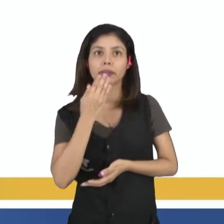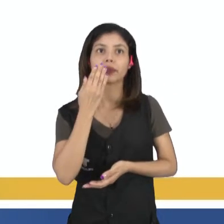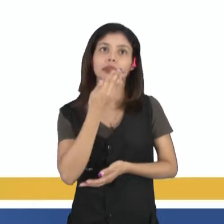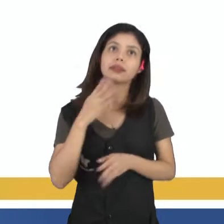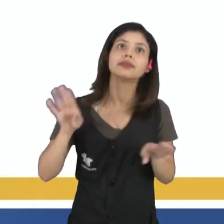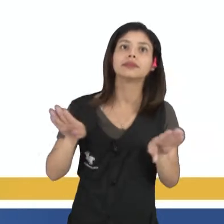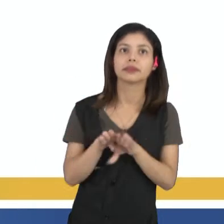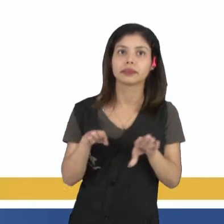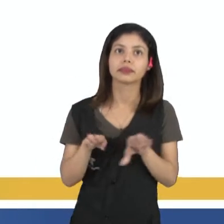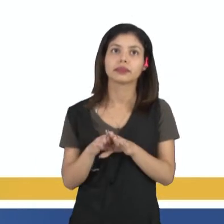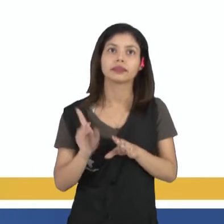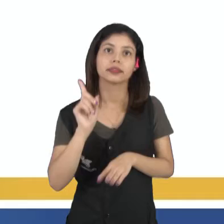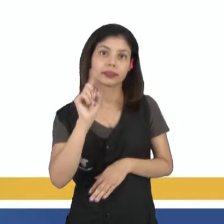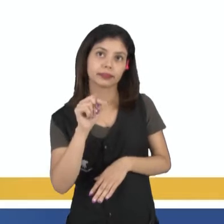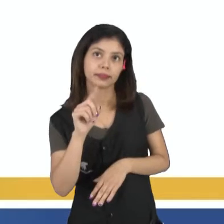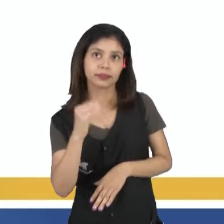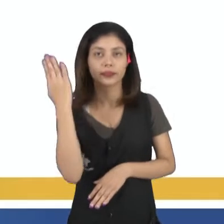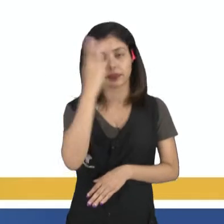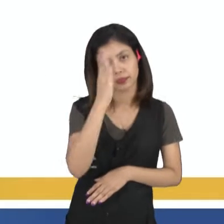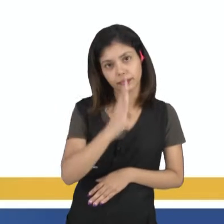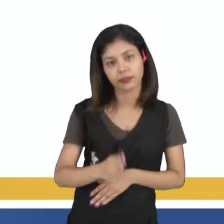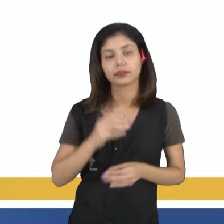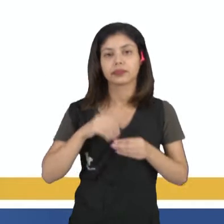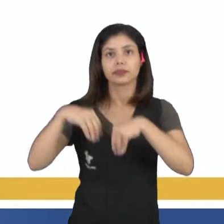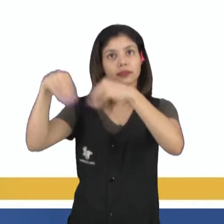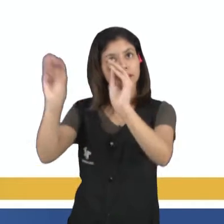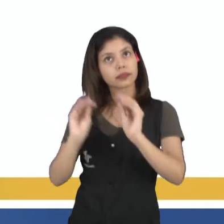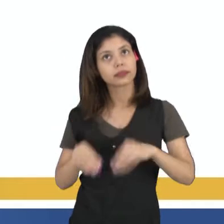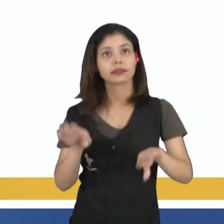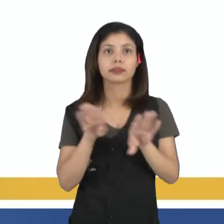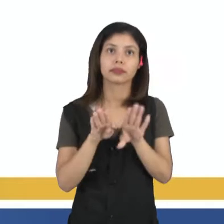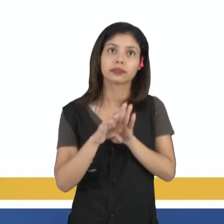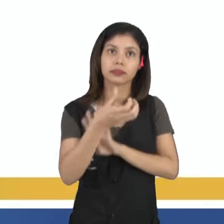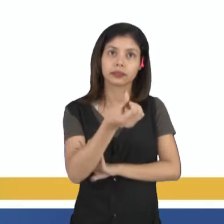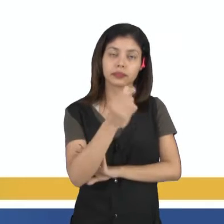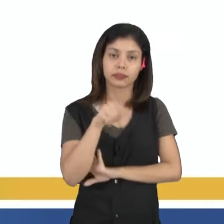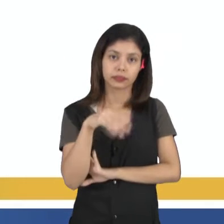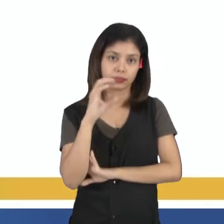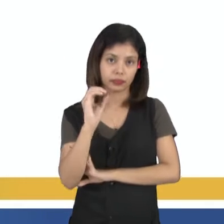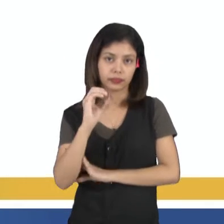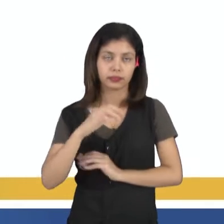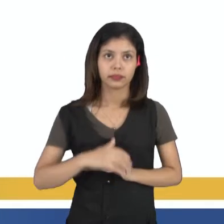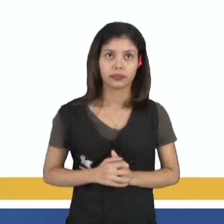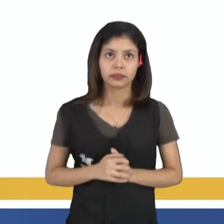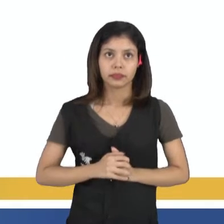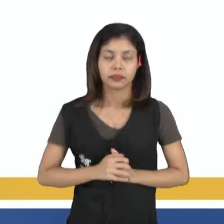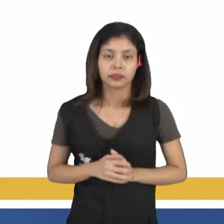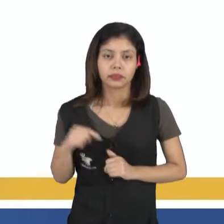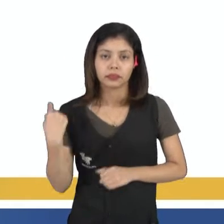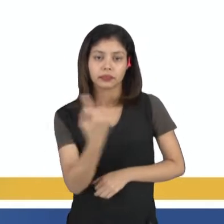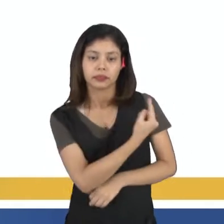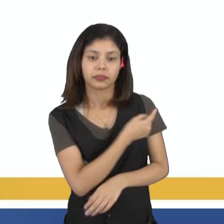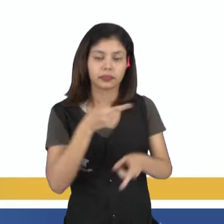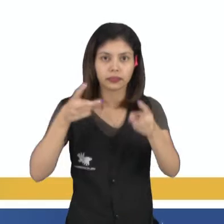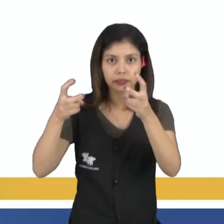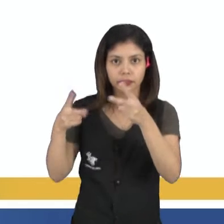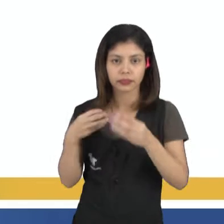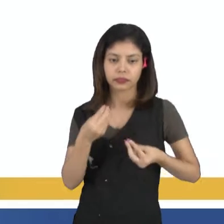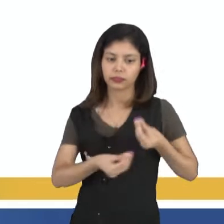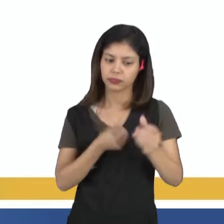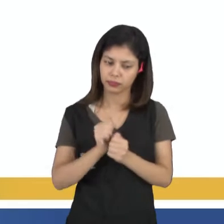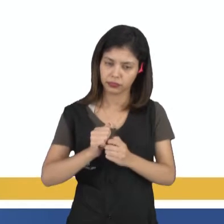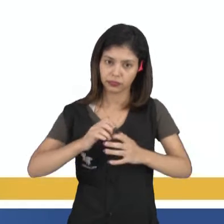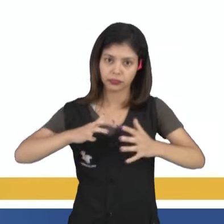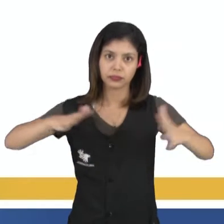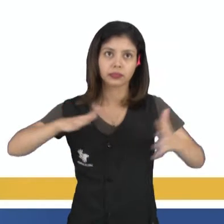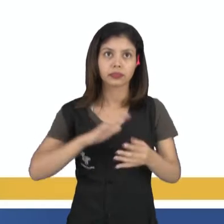açúcar que até então né era aí o que o Brasil exportava gente tem 6,0 né então para a gente perceber como